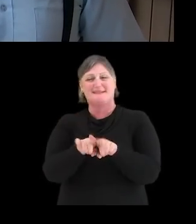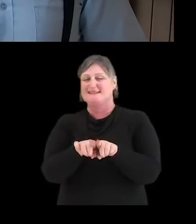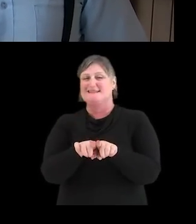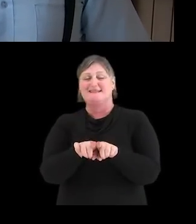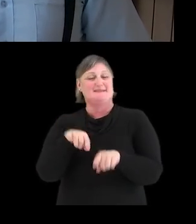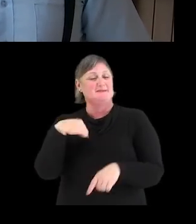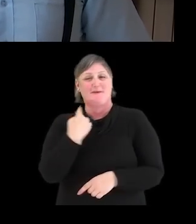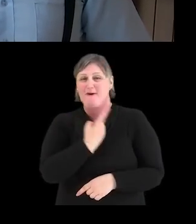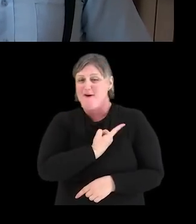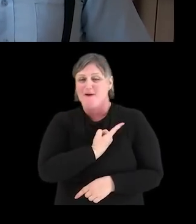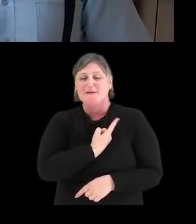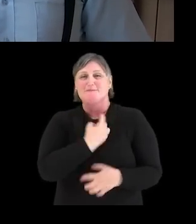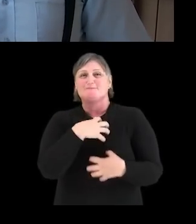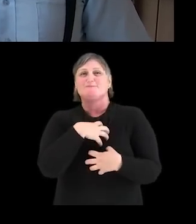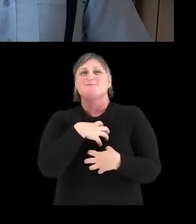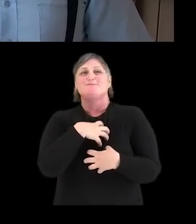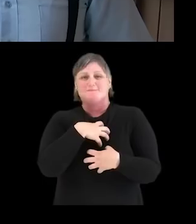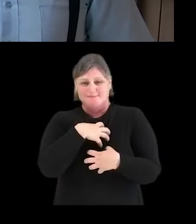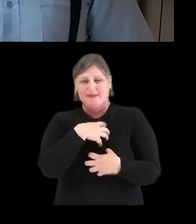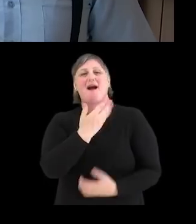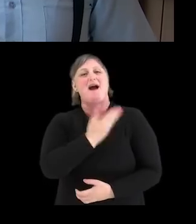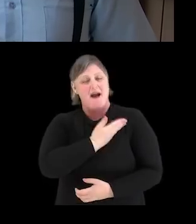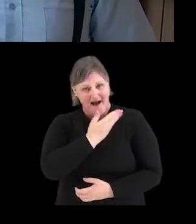né? Então a nossa, essa